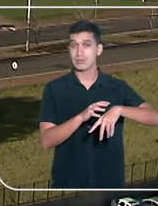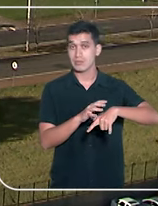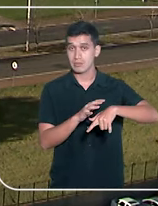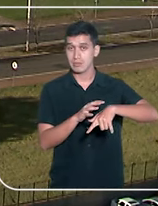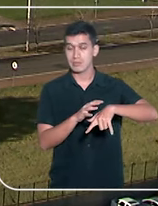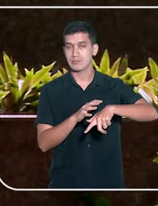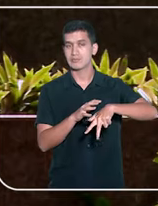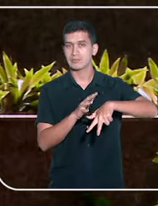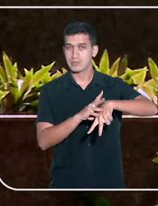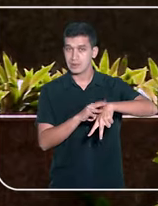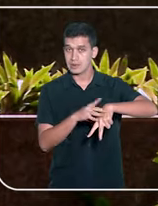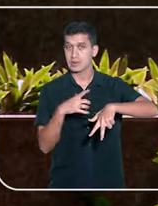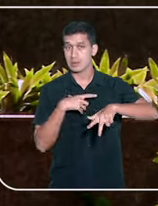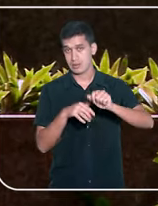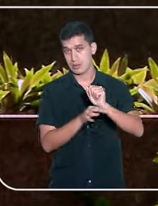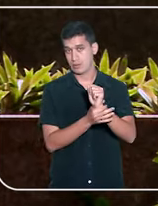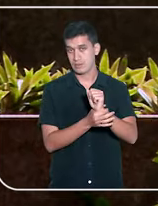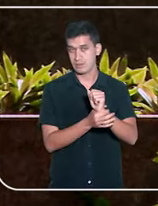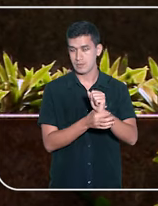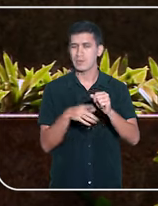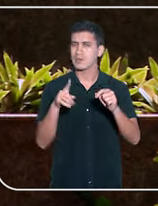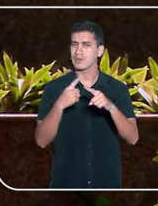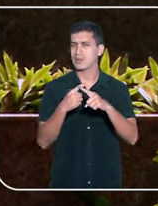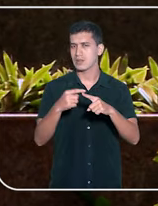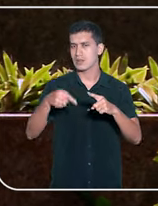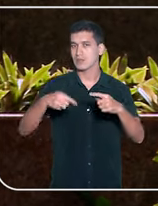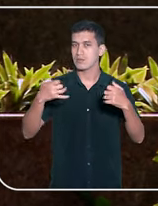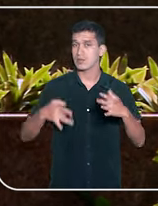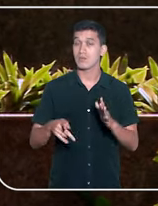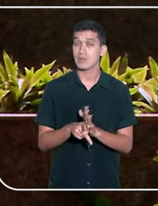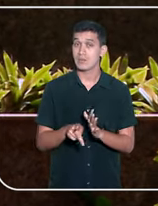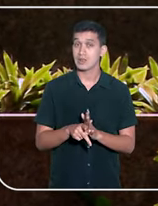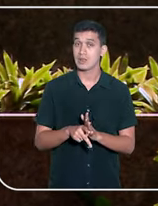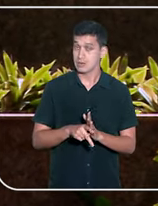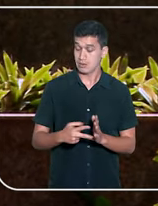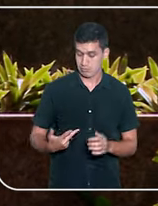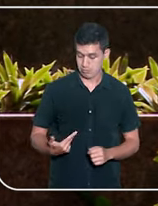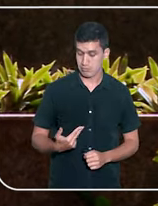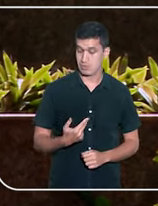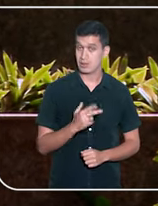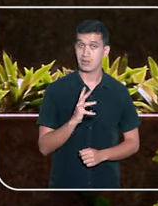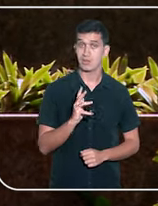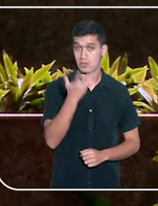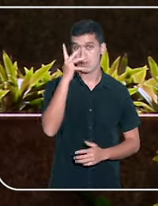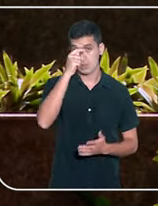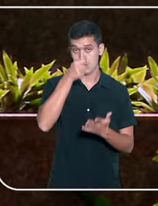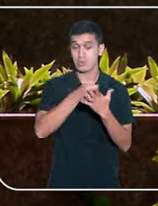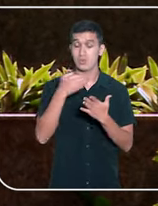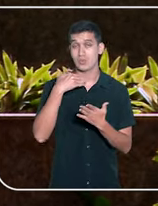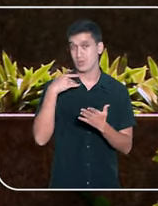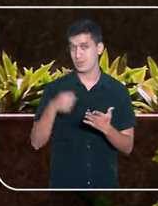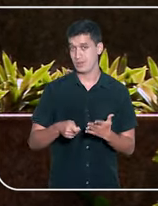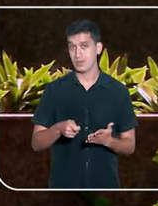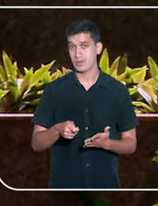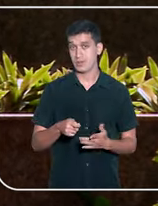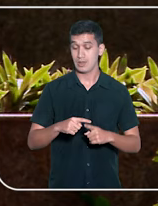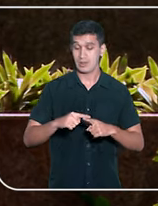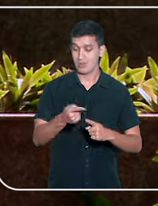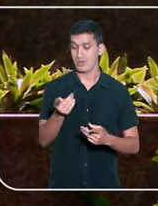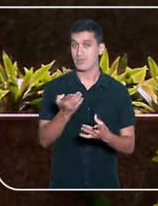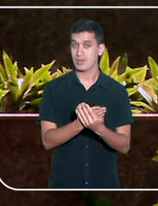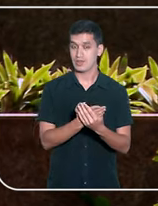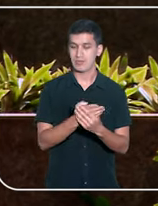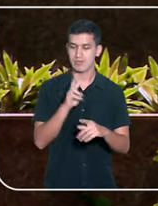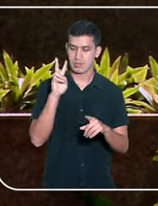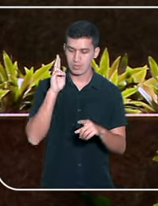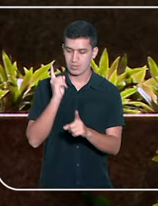seja segurado o caso julgado envolve uma cirurgia bariátrica realizada em cumprimento de decisão judicial de acordo com o processo